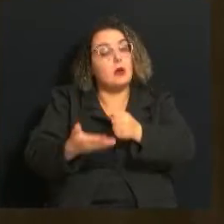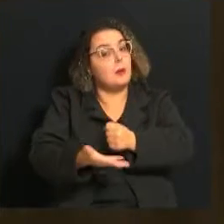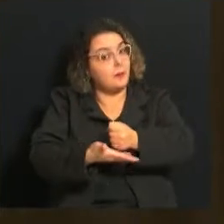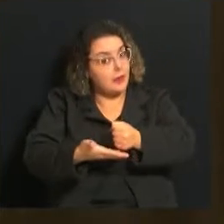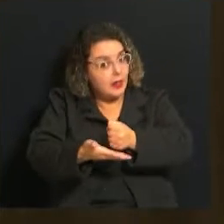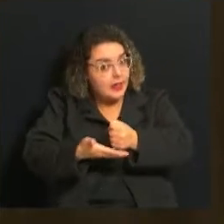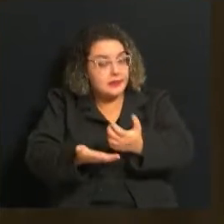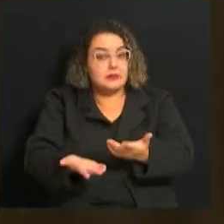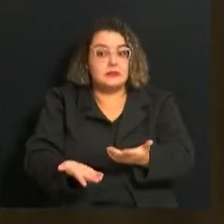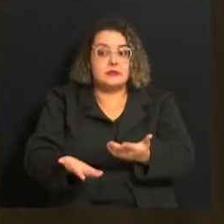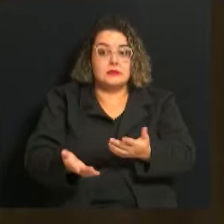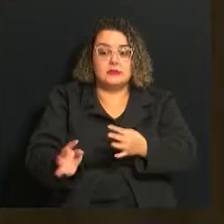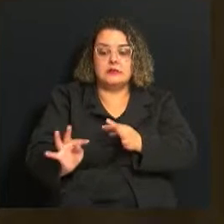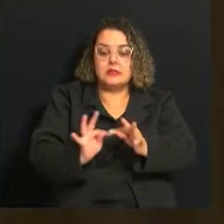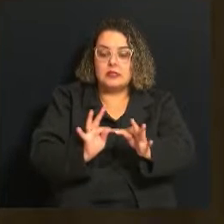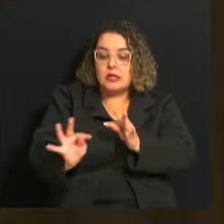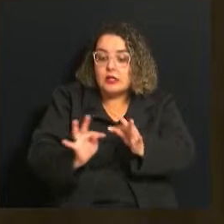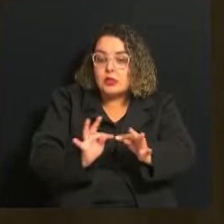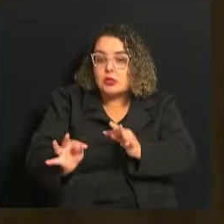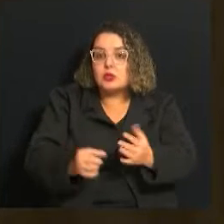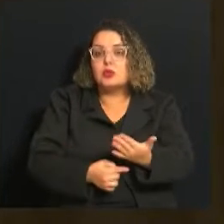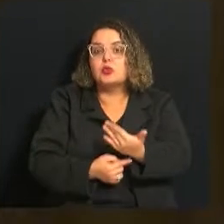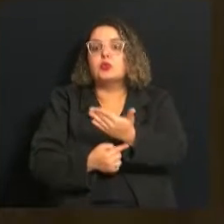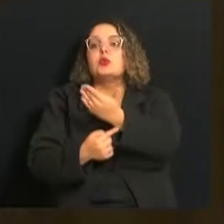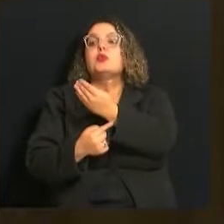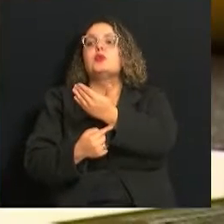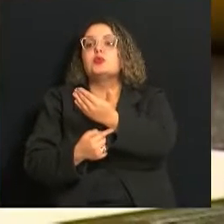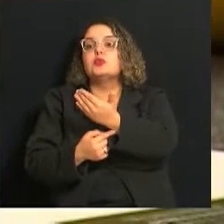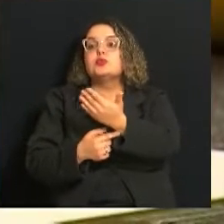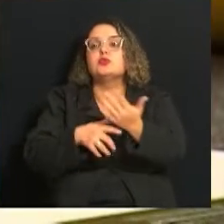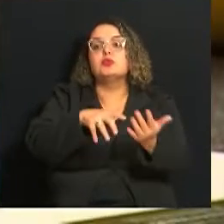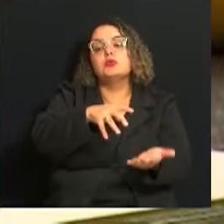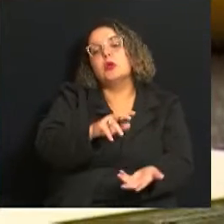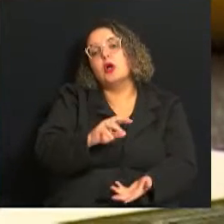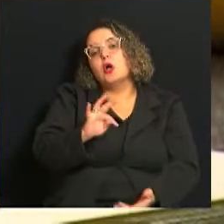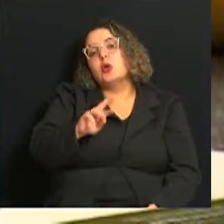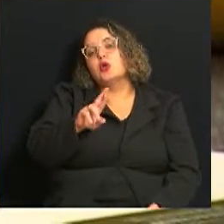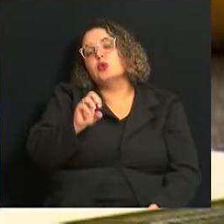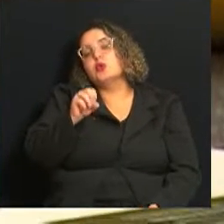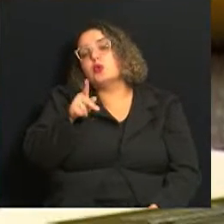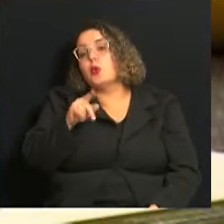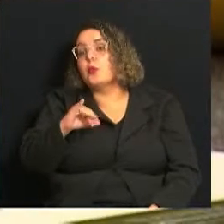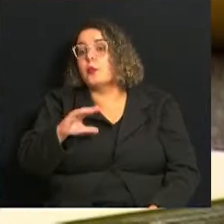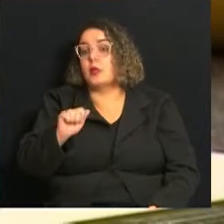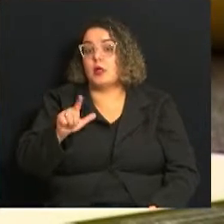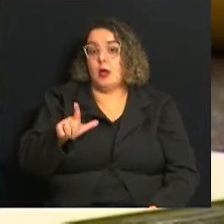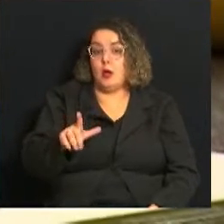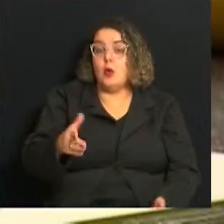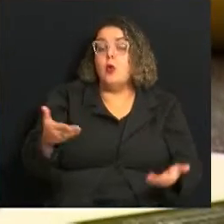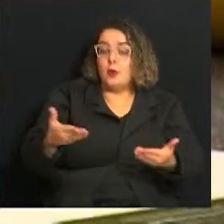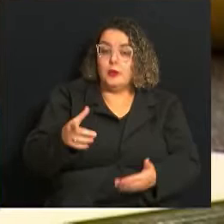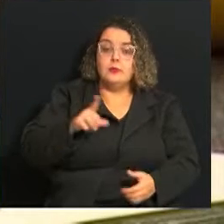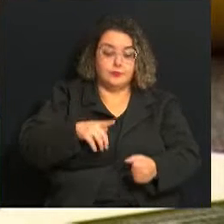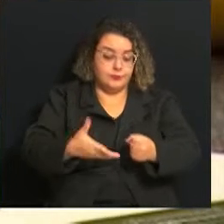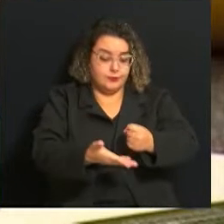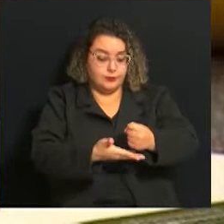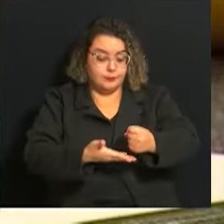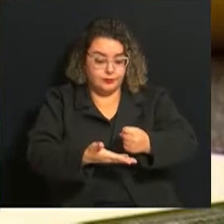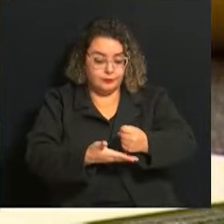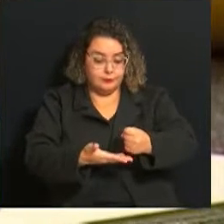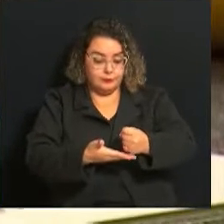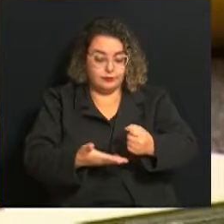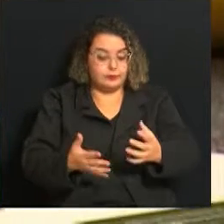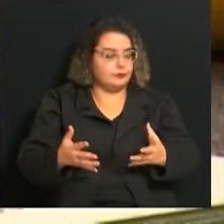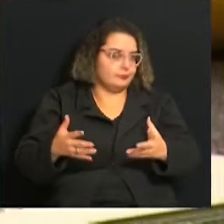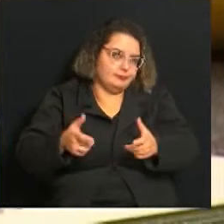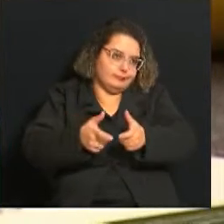da tecnologia da agricultura tropical. Agricultura tropical, hoje nós temos uma base que é invejável. Quer